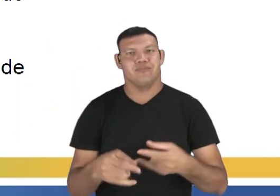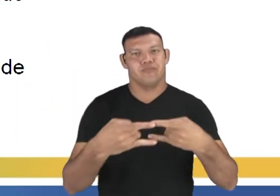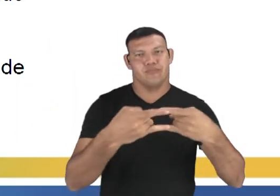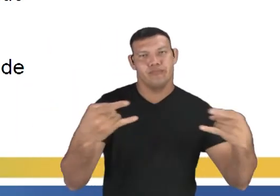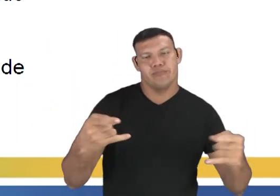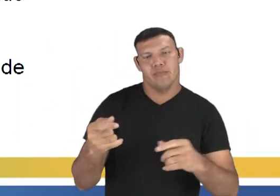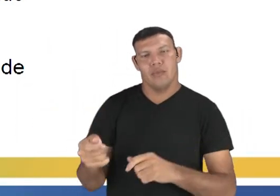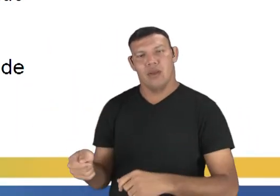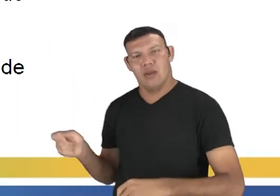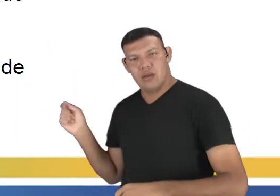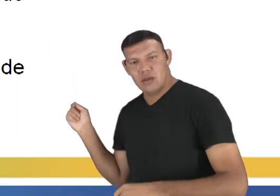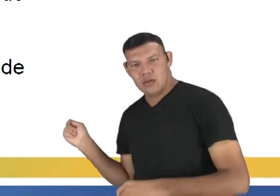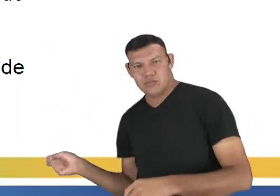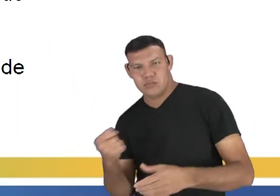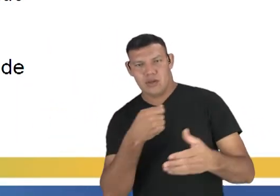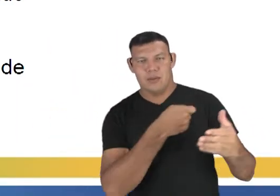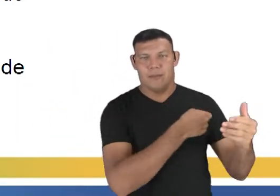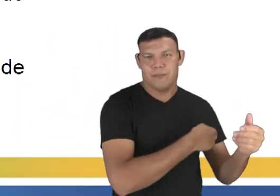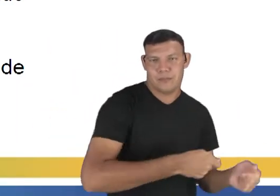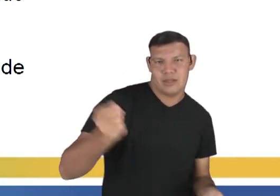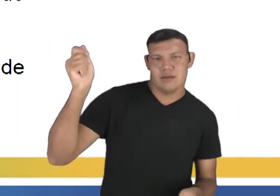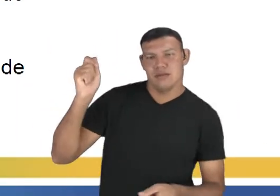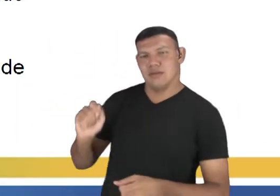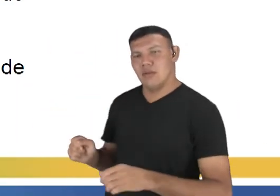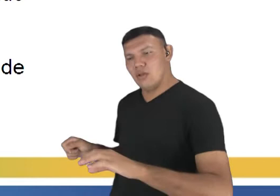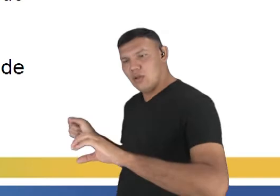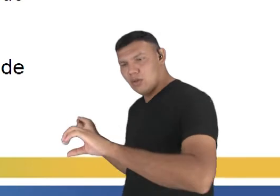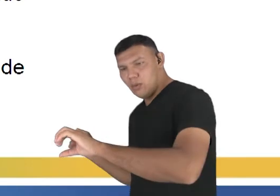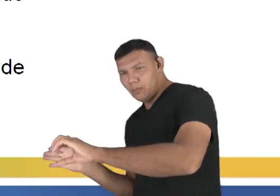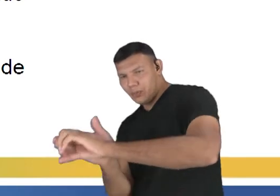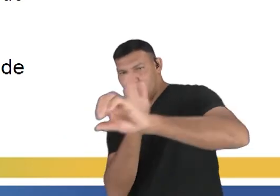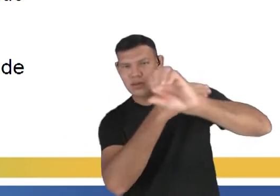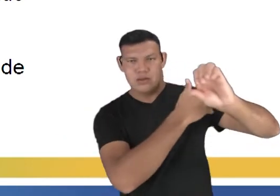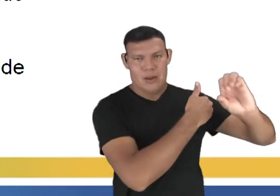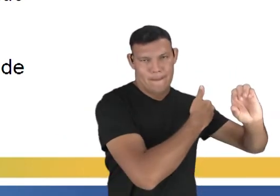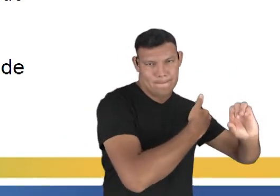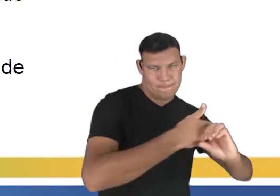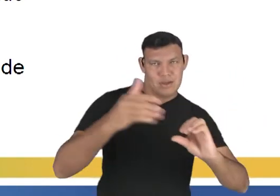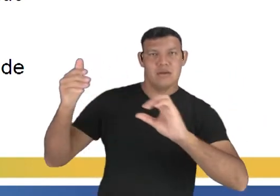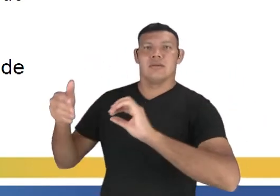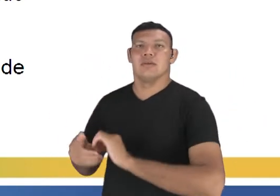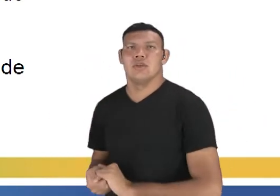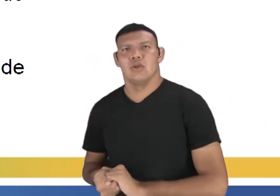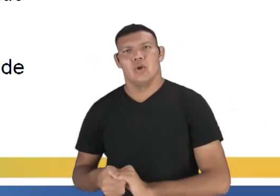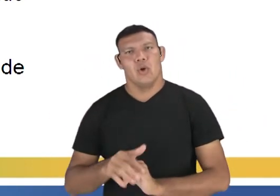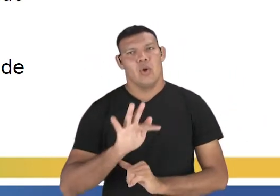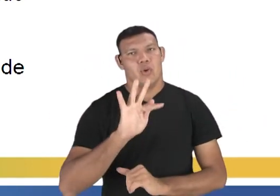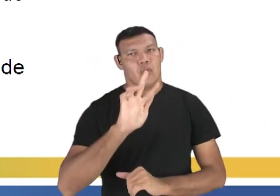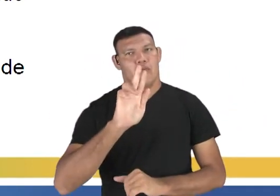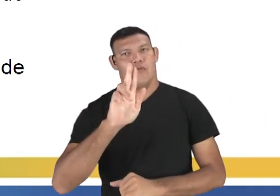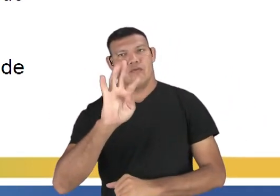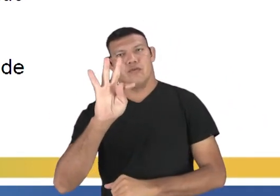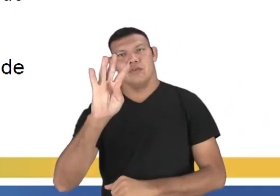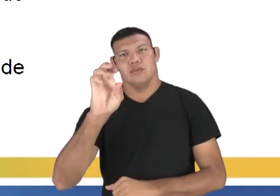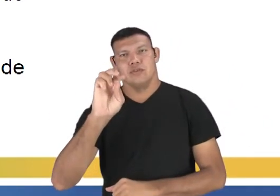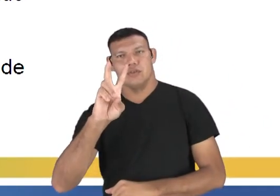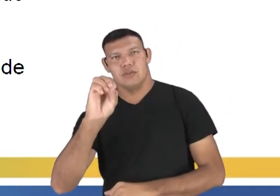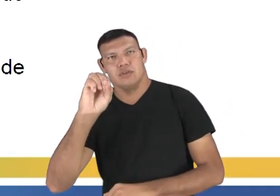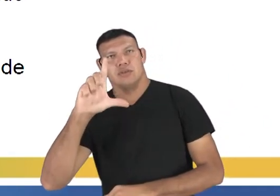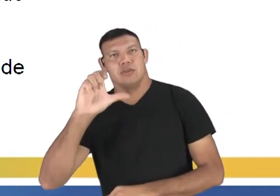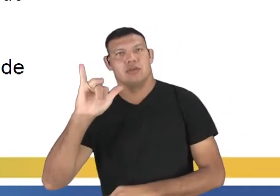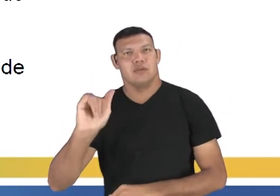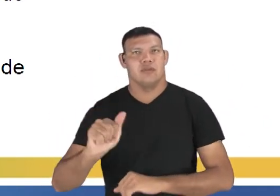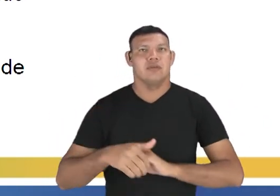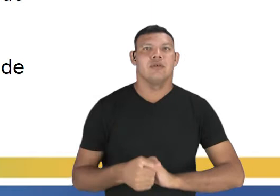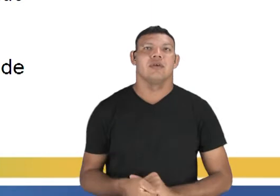o tênis, tem o voleibol, voleibol de quadra, voleibol de areia, tem o futevôlei, né? Tem o badminton